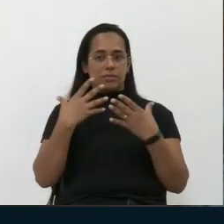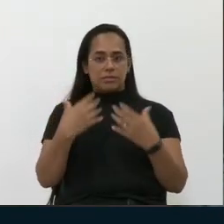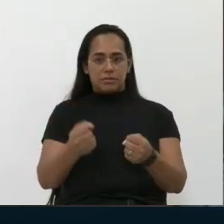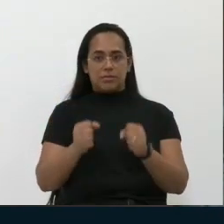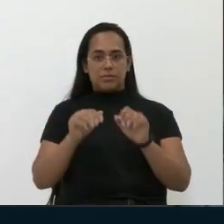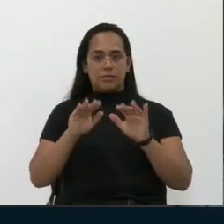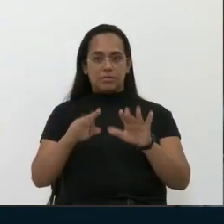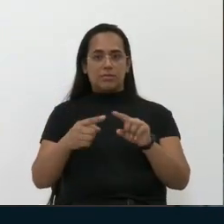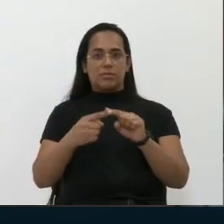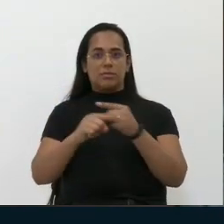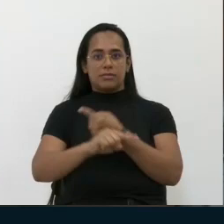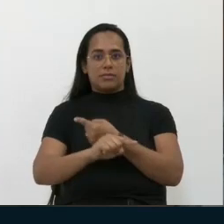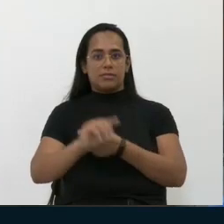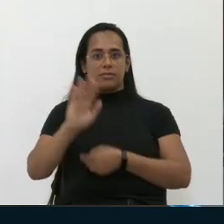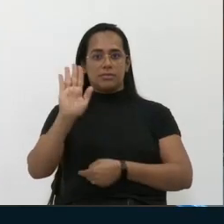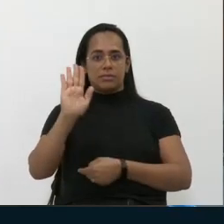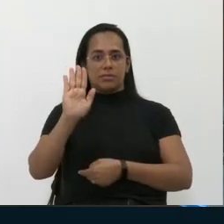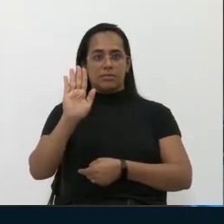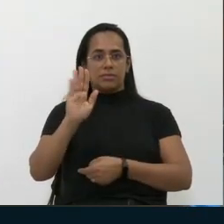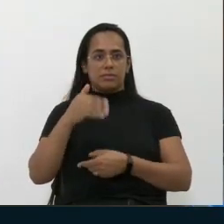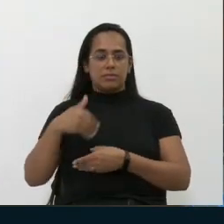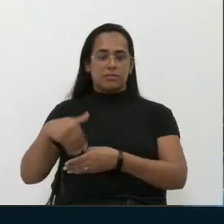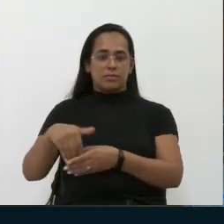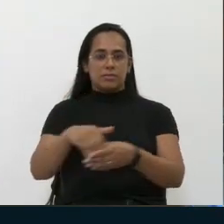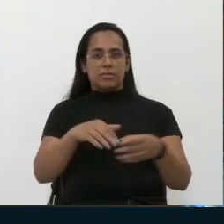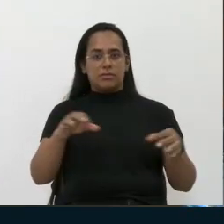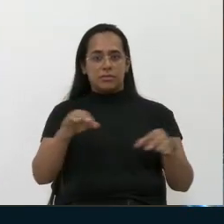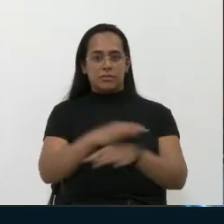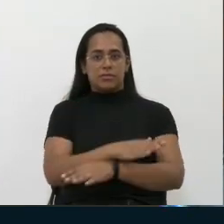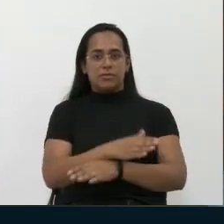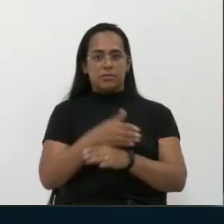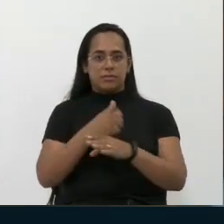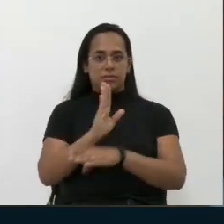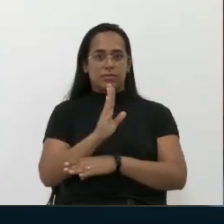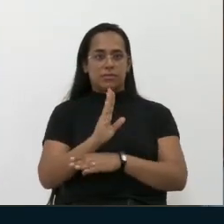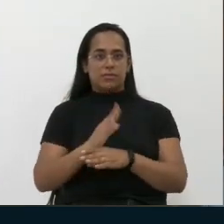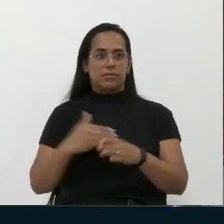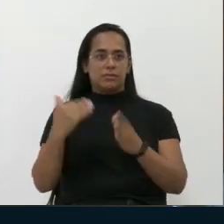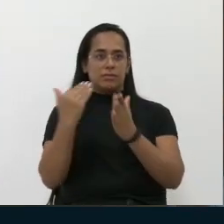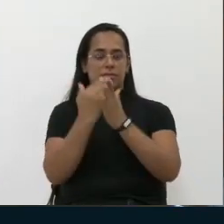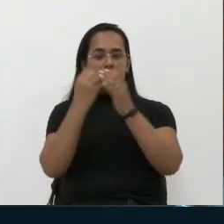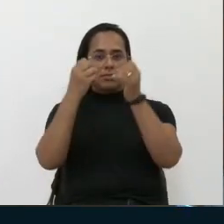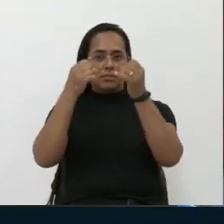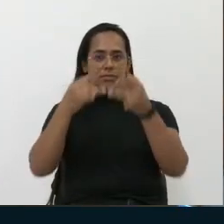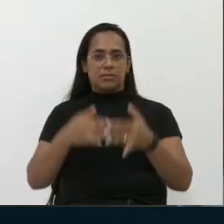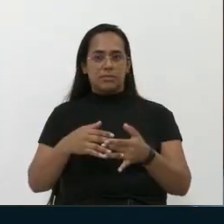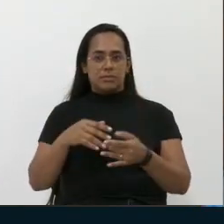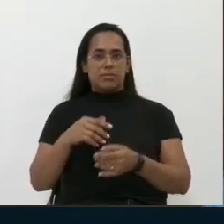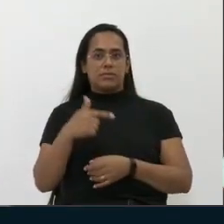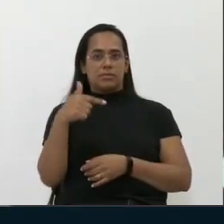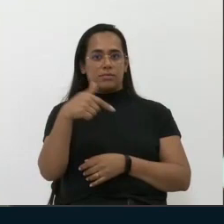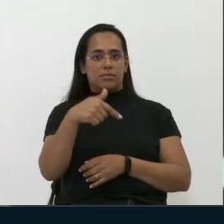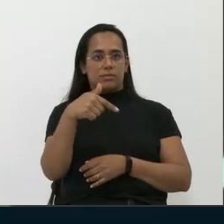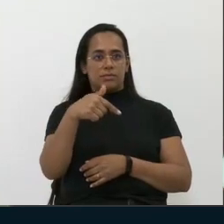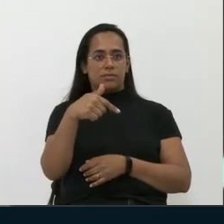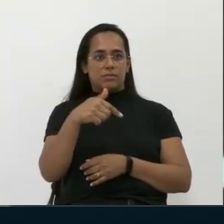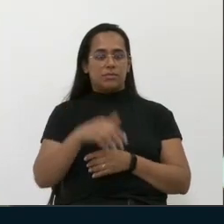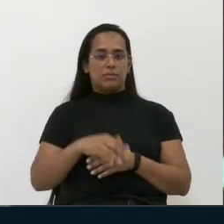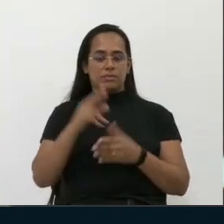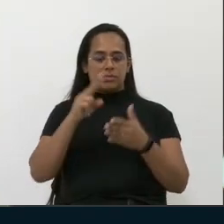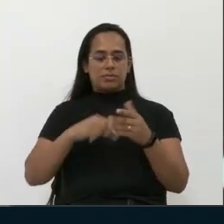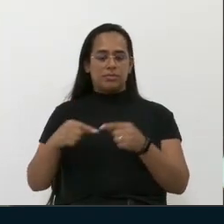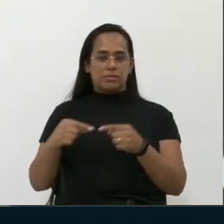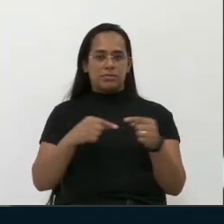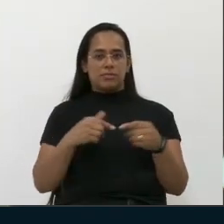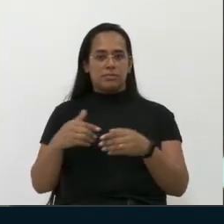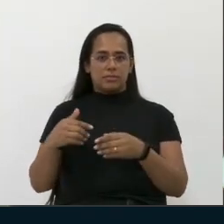se manifestem. Encerrada a votação, aprovado, encaminhe-se. Item 7º. Leitura, discussão e